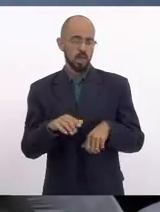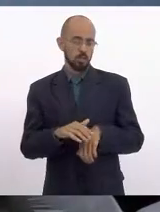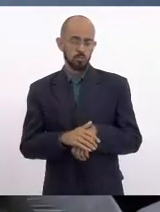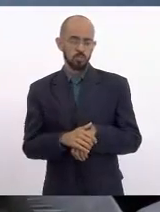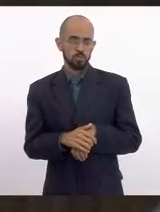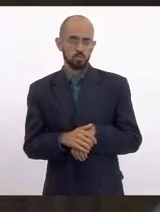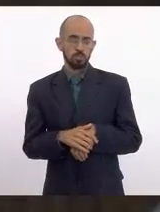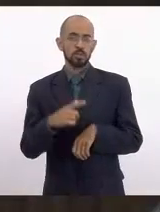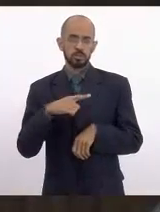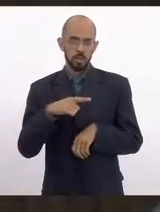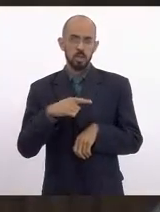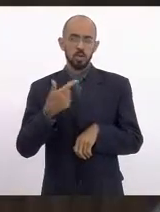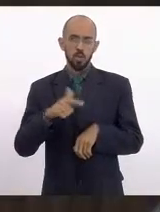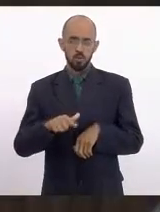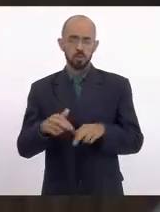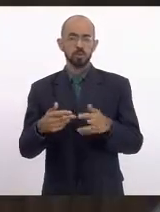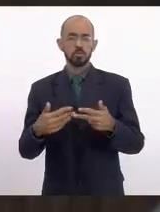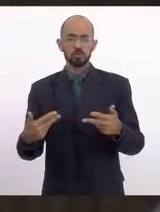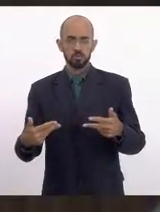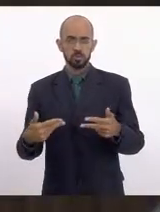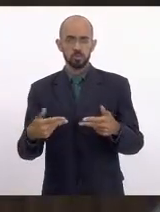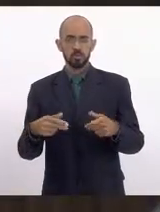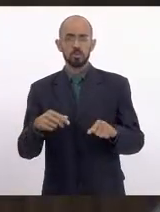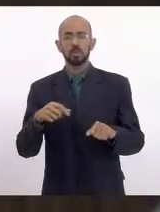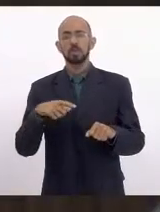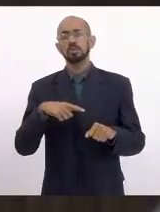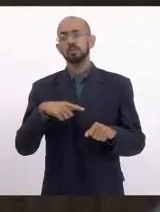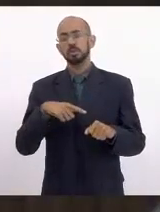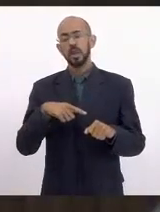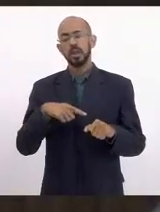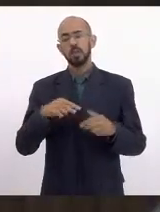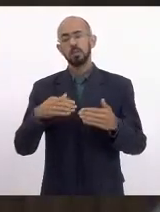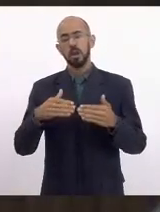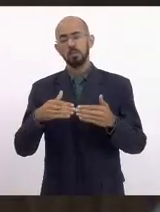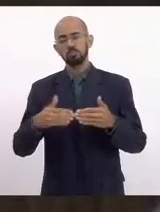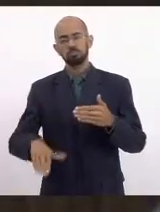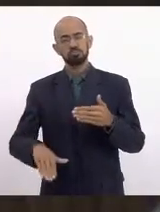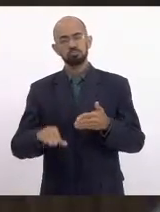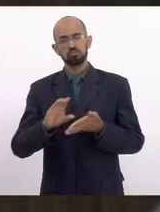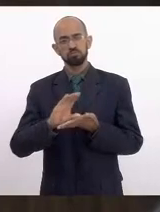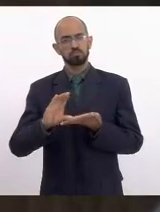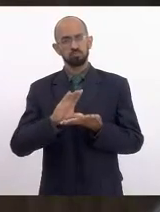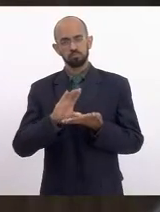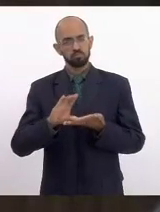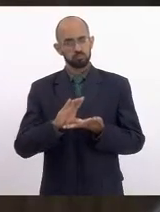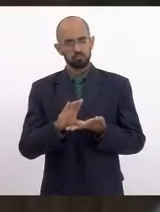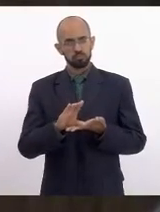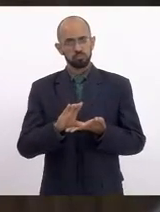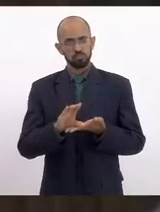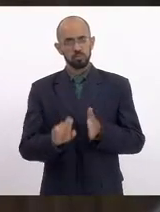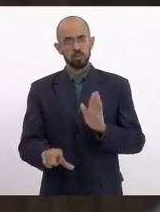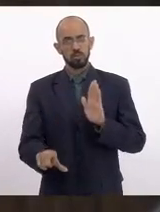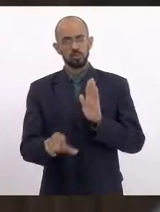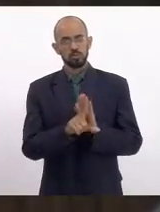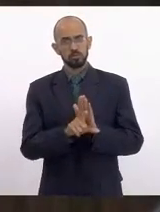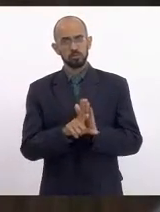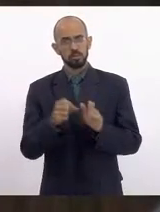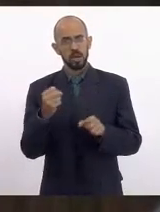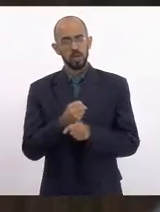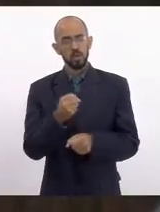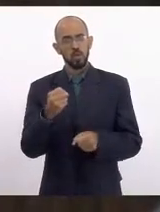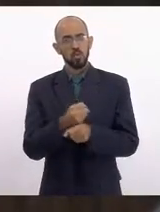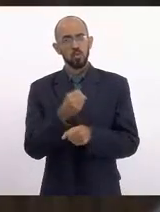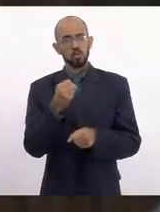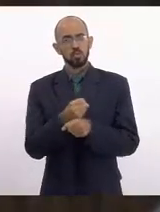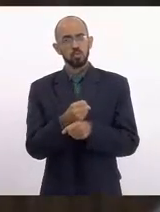mais existe vedação constitucional de vedação legal para a construção